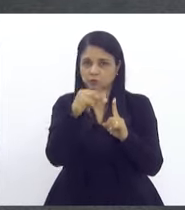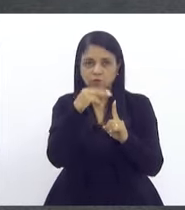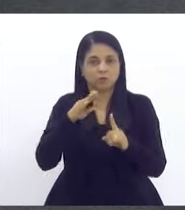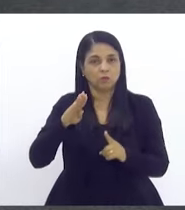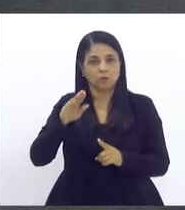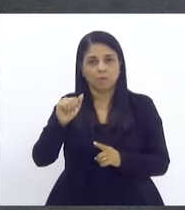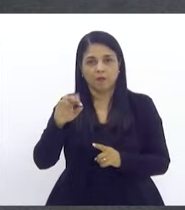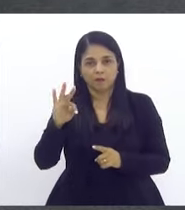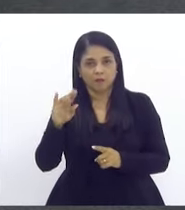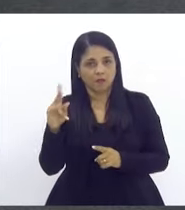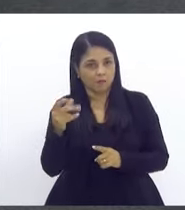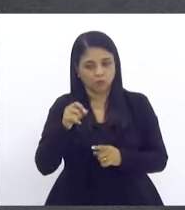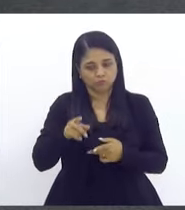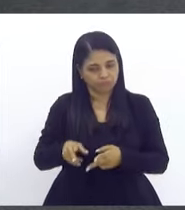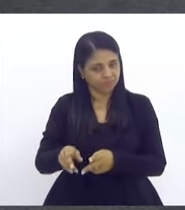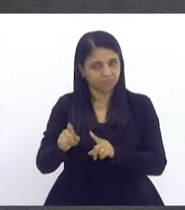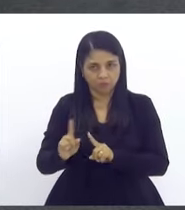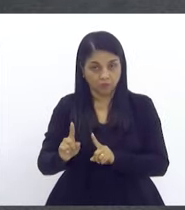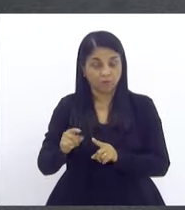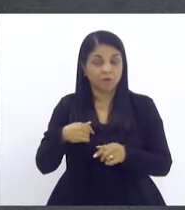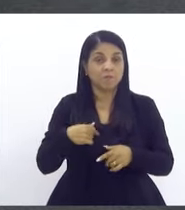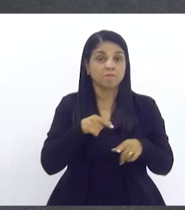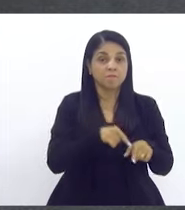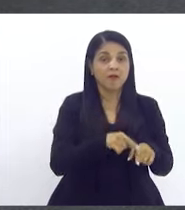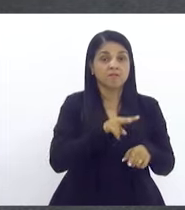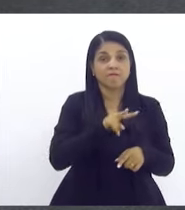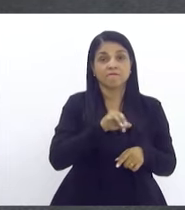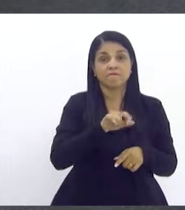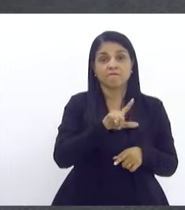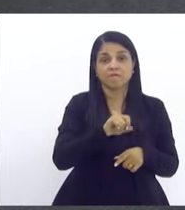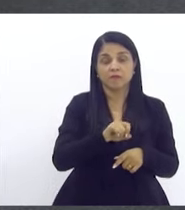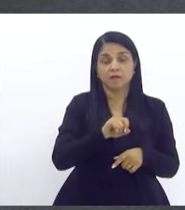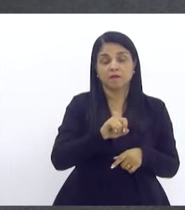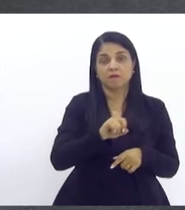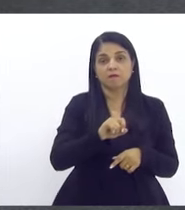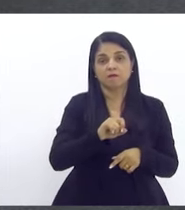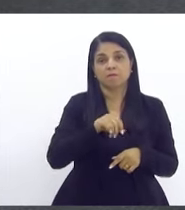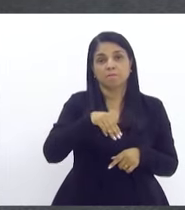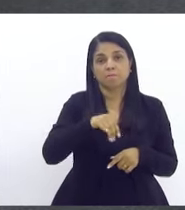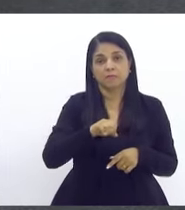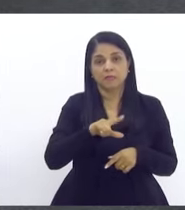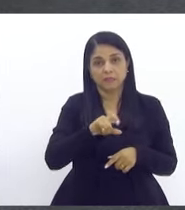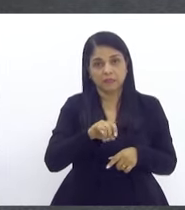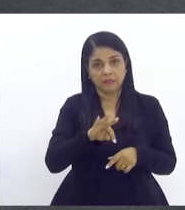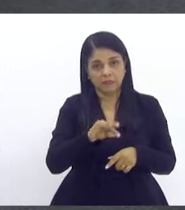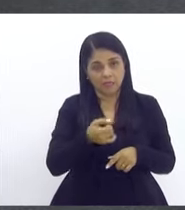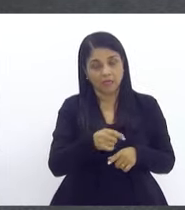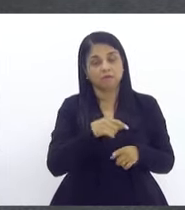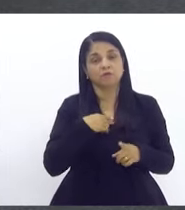fui torturado na Vila Militar do Rio de Janeiro. E outros colegas meus foram